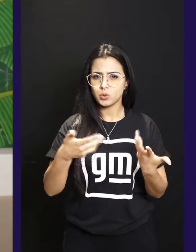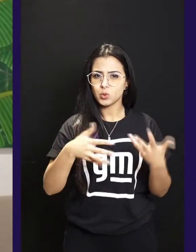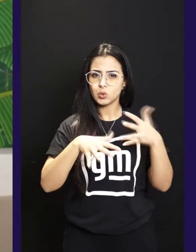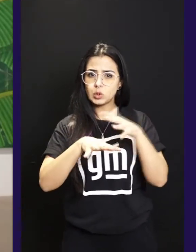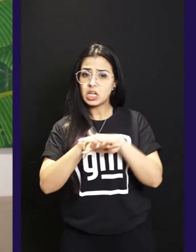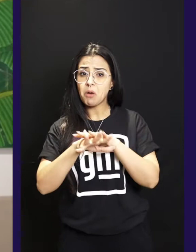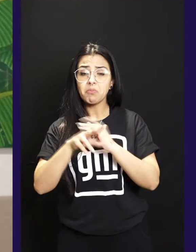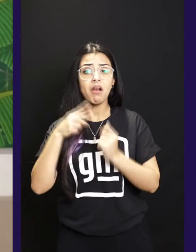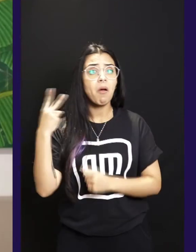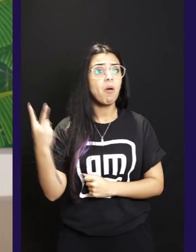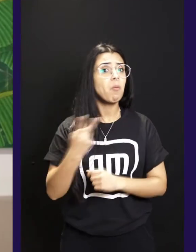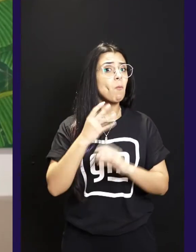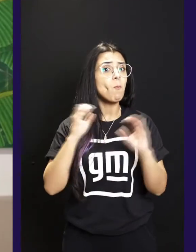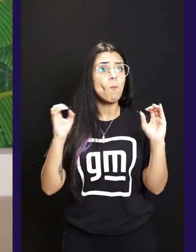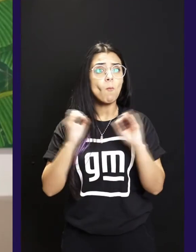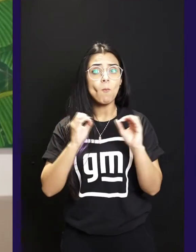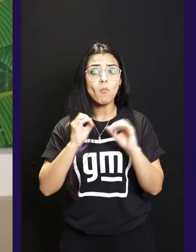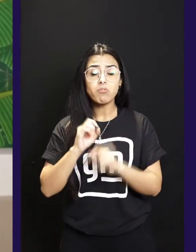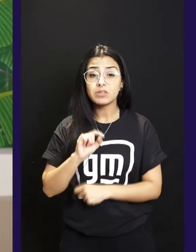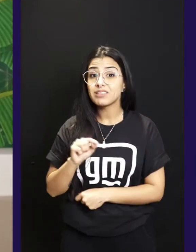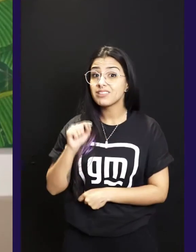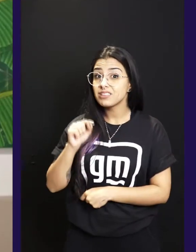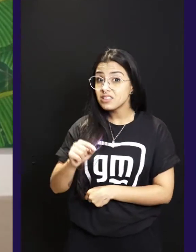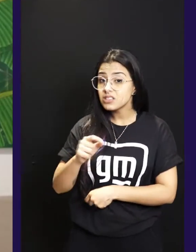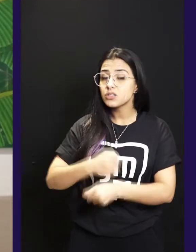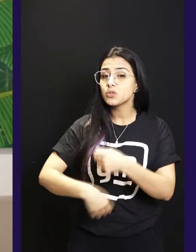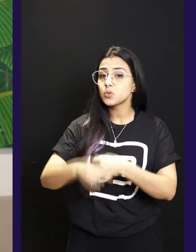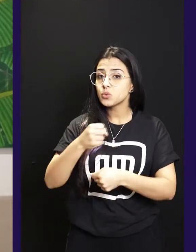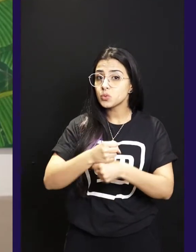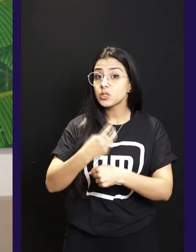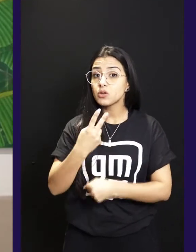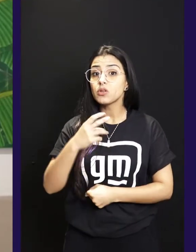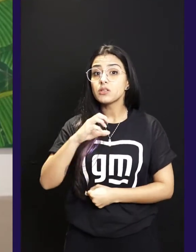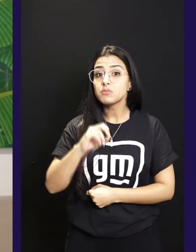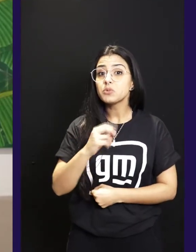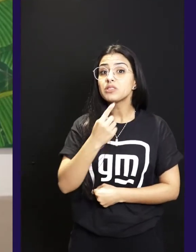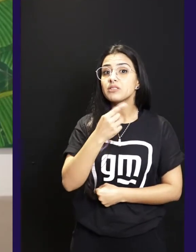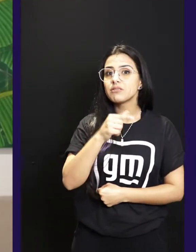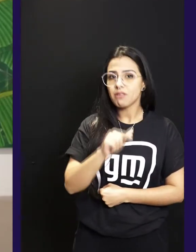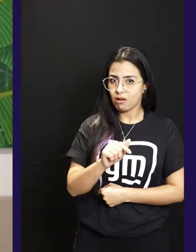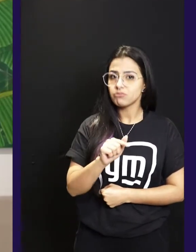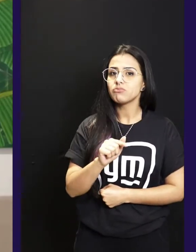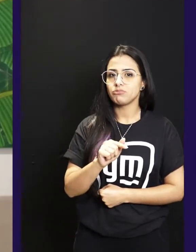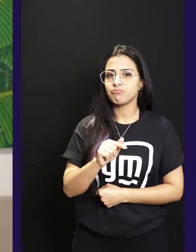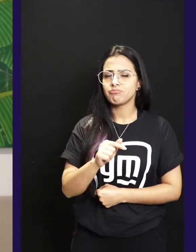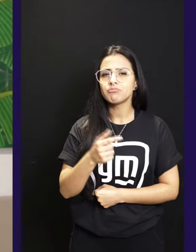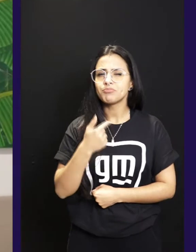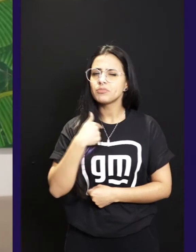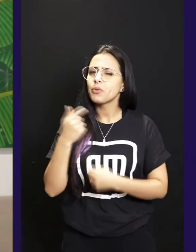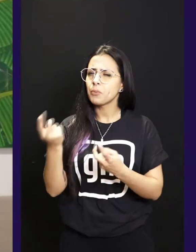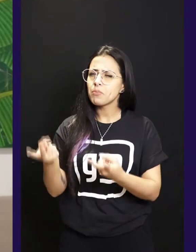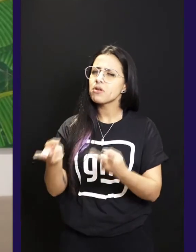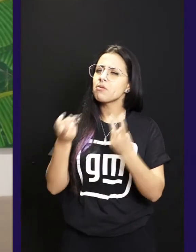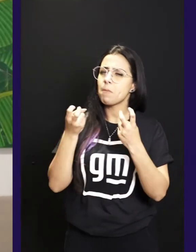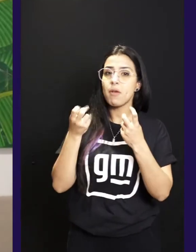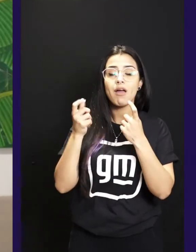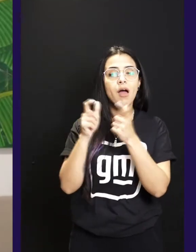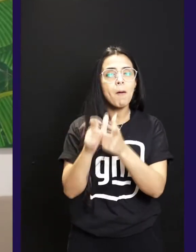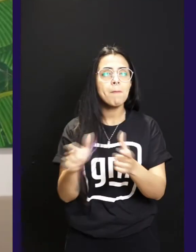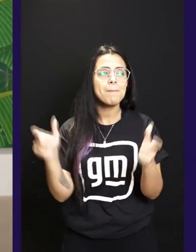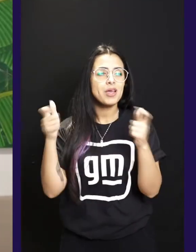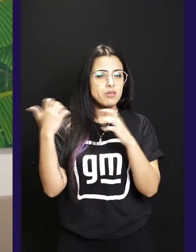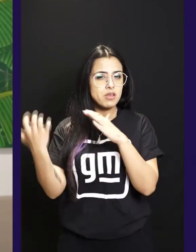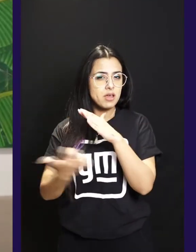tá? Eu notei que a grande maioria dessas empresas via diversidade e